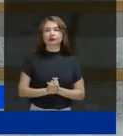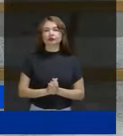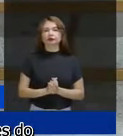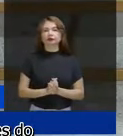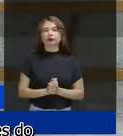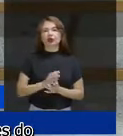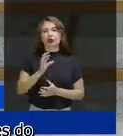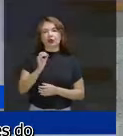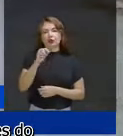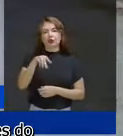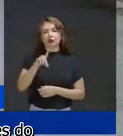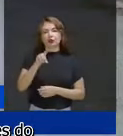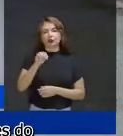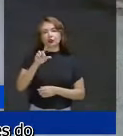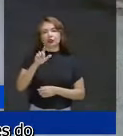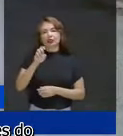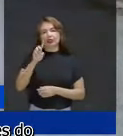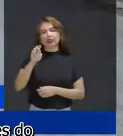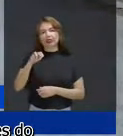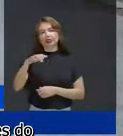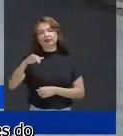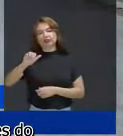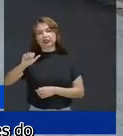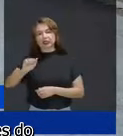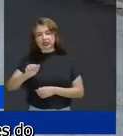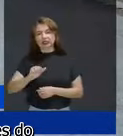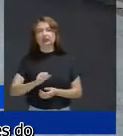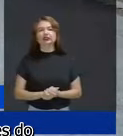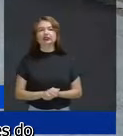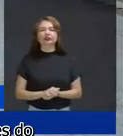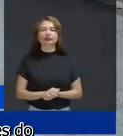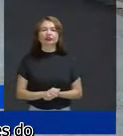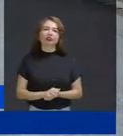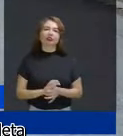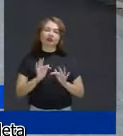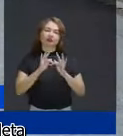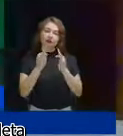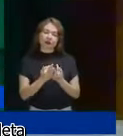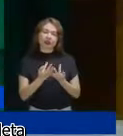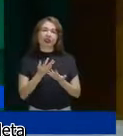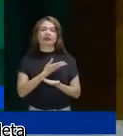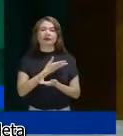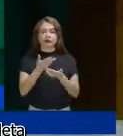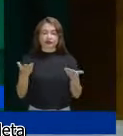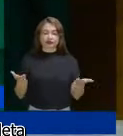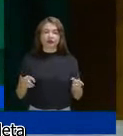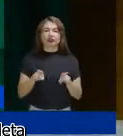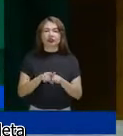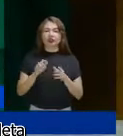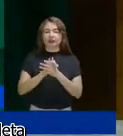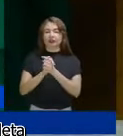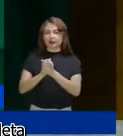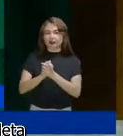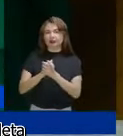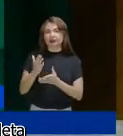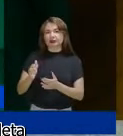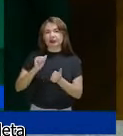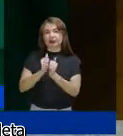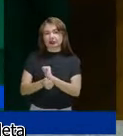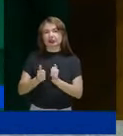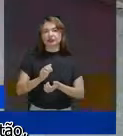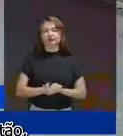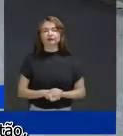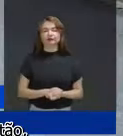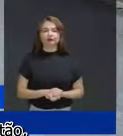prestar minhas condolências aos familiares do colega de Vossas Excelências e parabenizar a atleta mais uma vez. Foco na